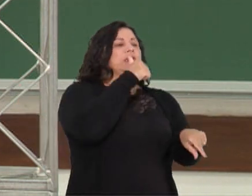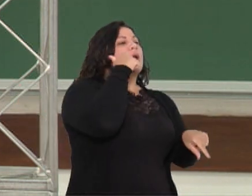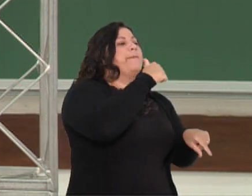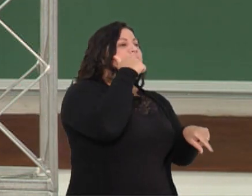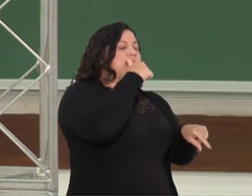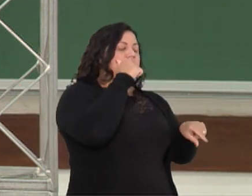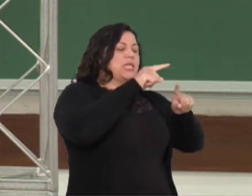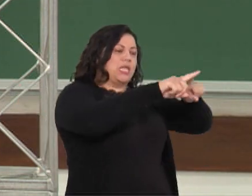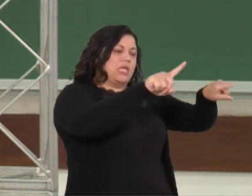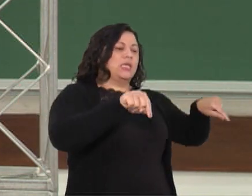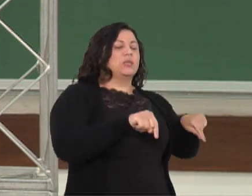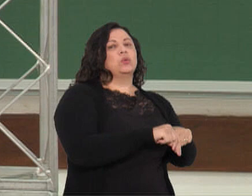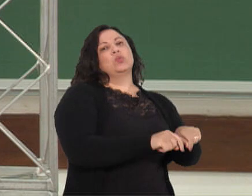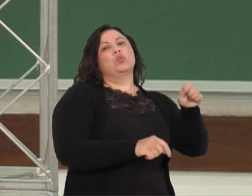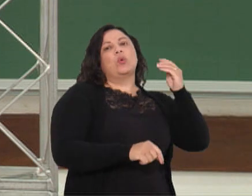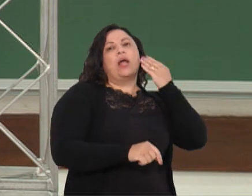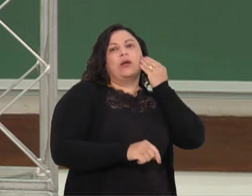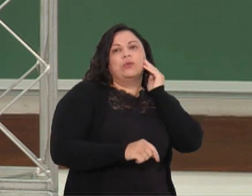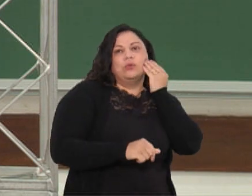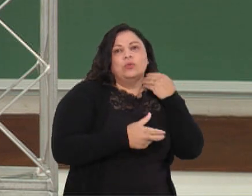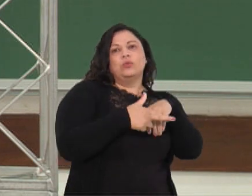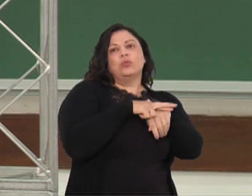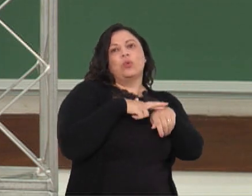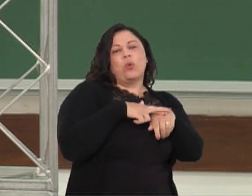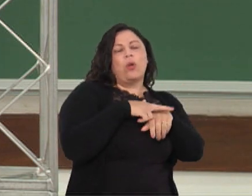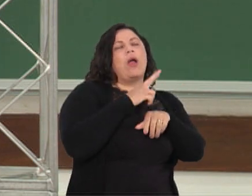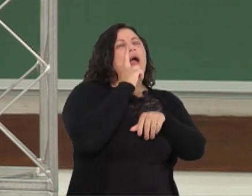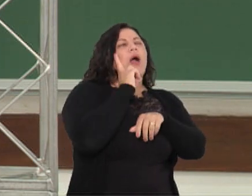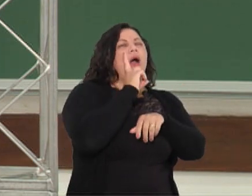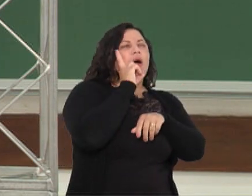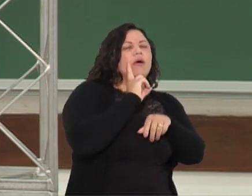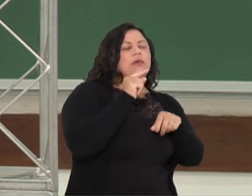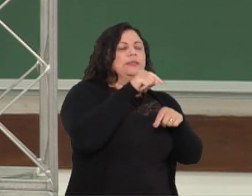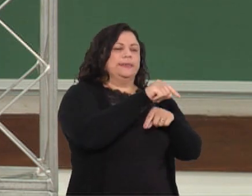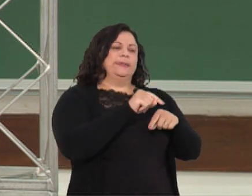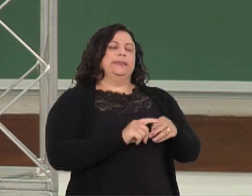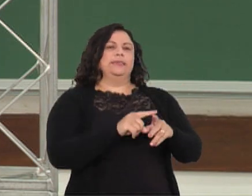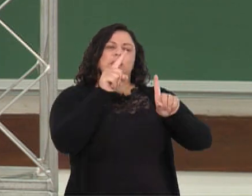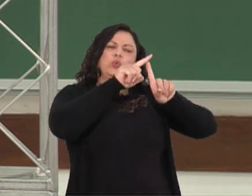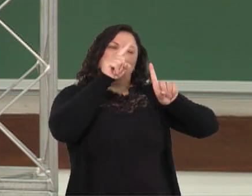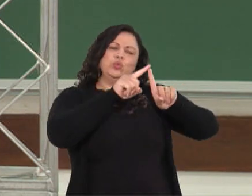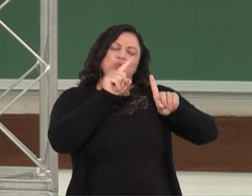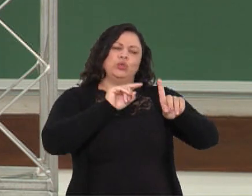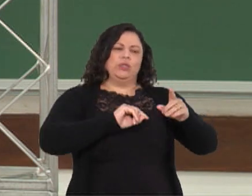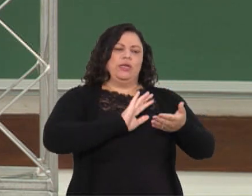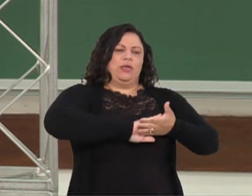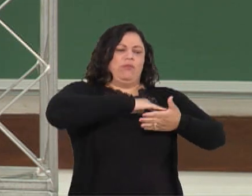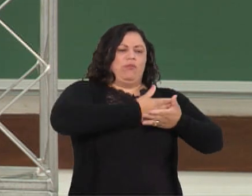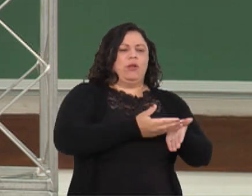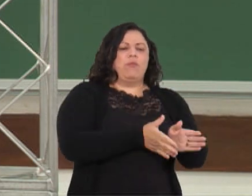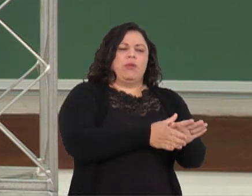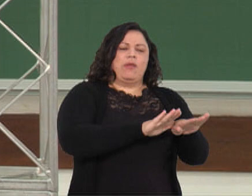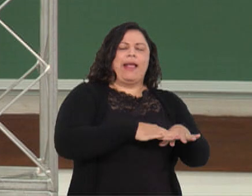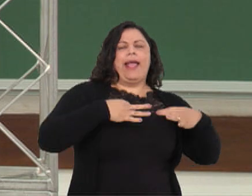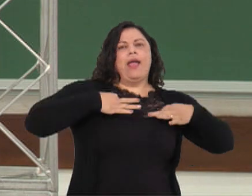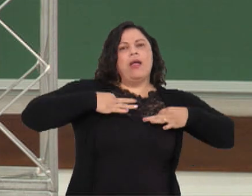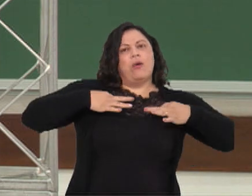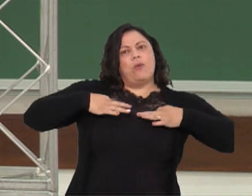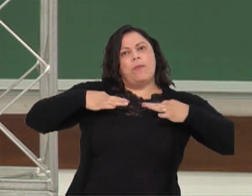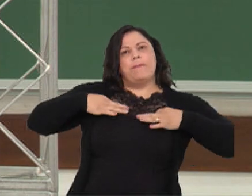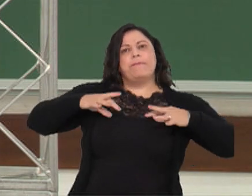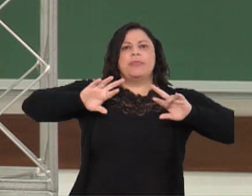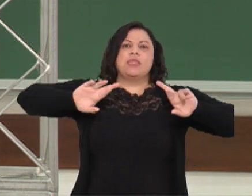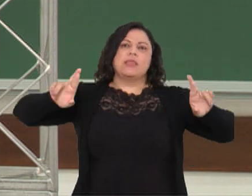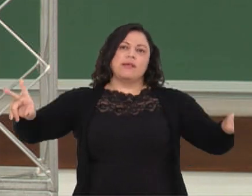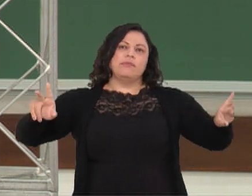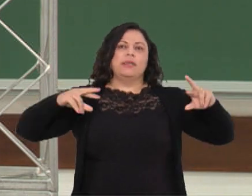rosinha. E aí tem que colocar esse tipo de fralda, aquele tipo de fralda, tem que colocar roupa assim, tem que colocar roupa